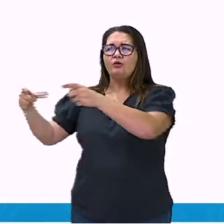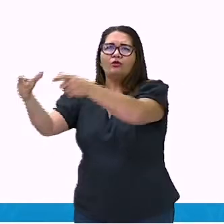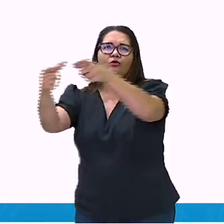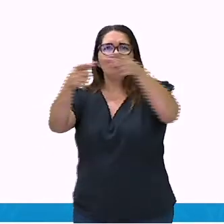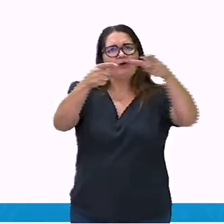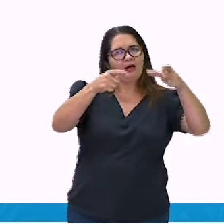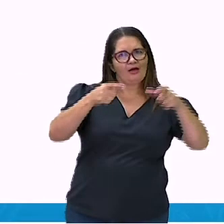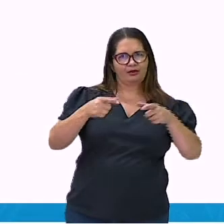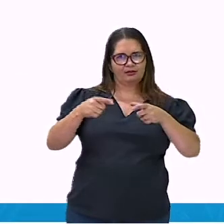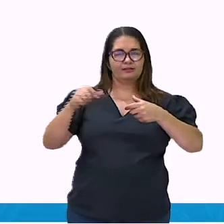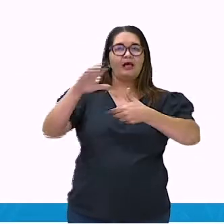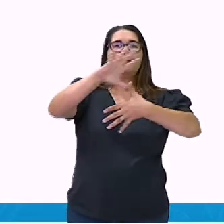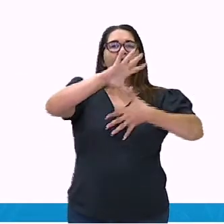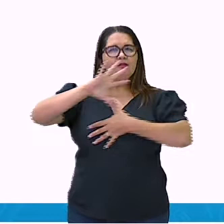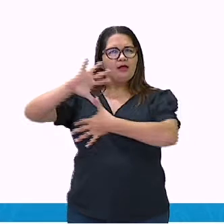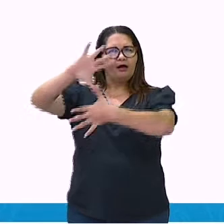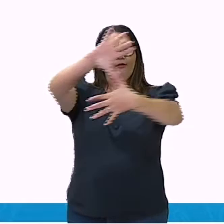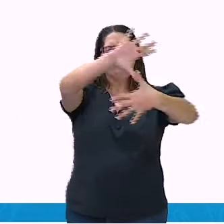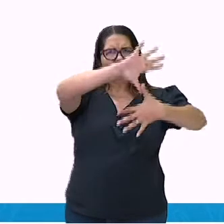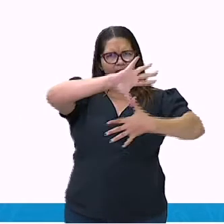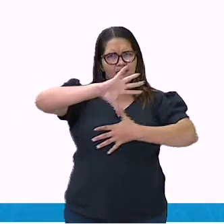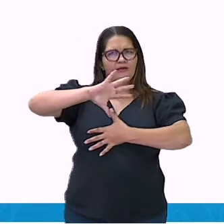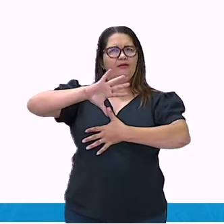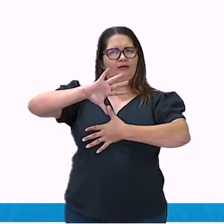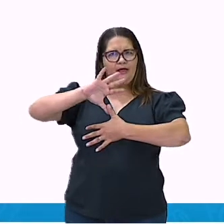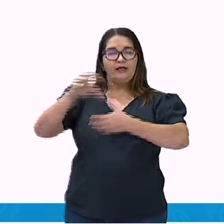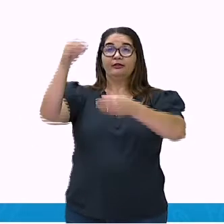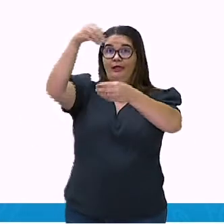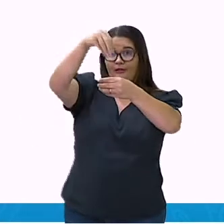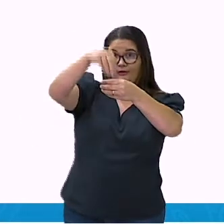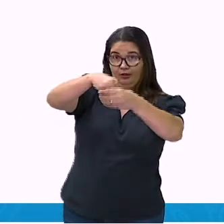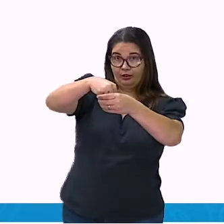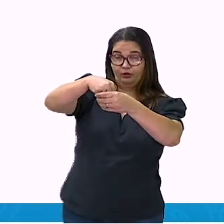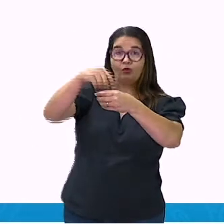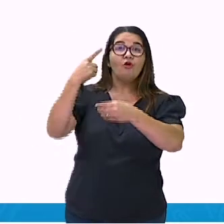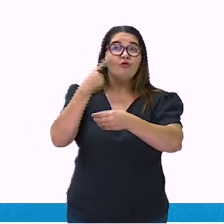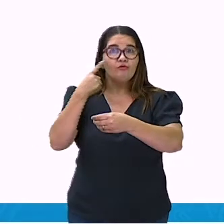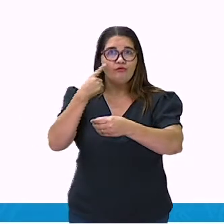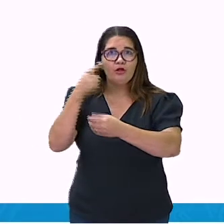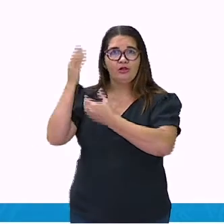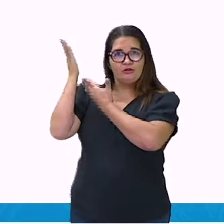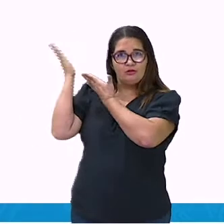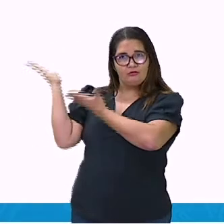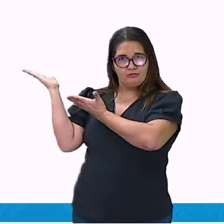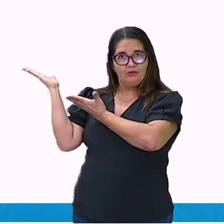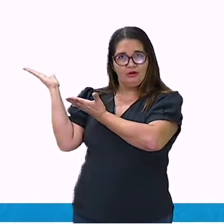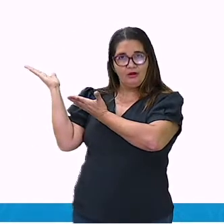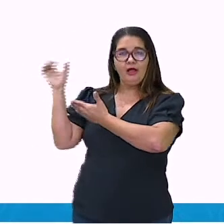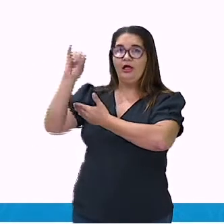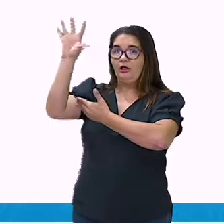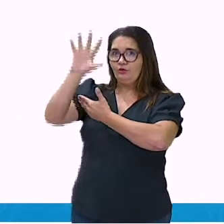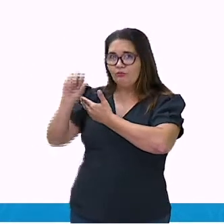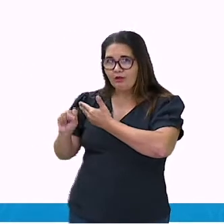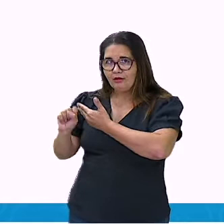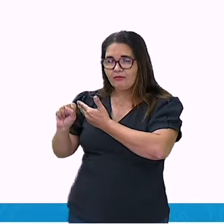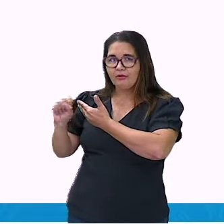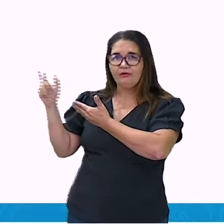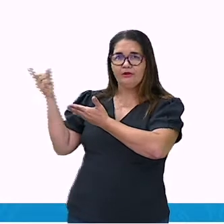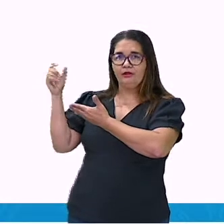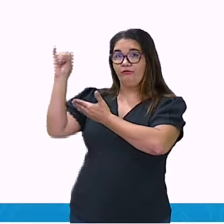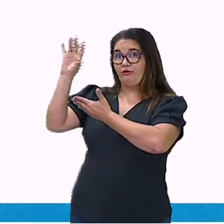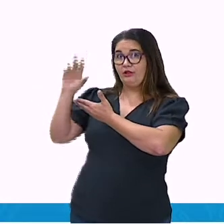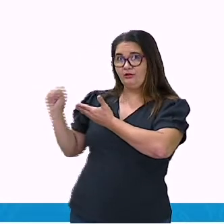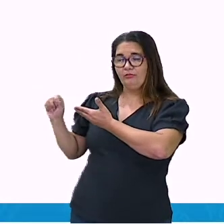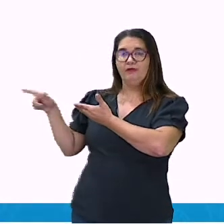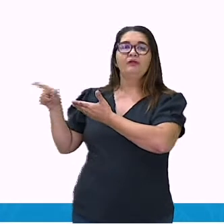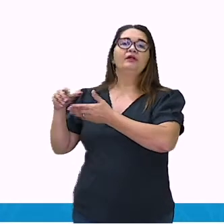da América, os outros países que compõem o continente americano, exceto o